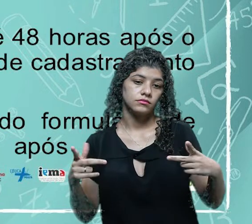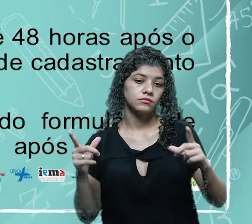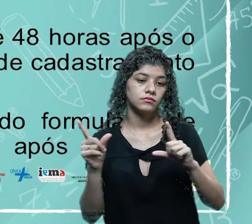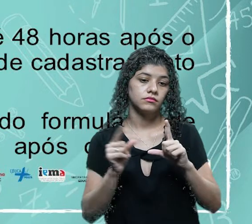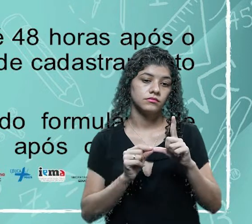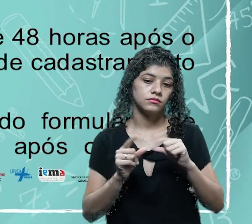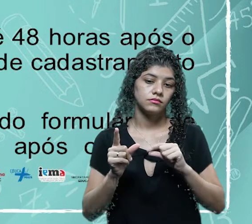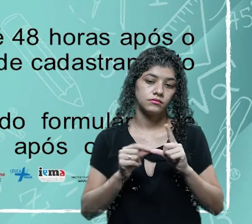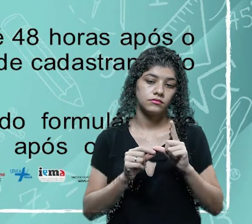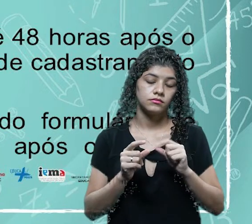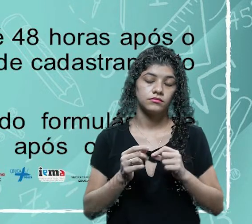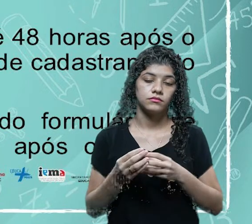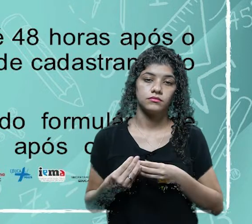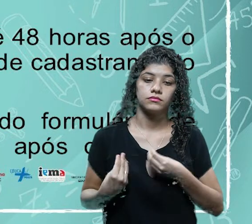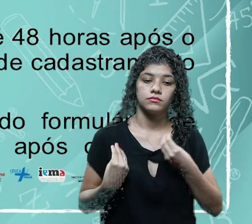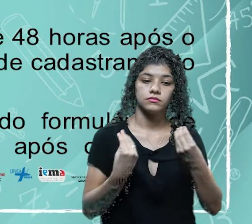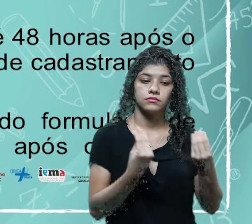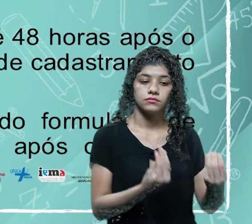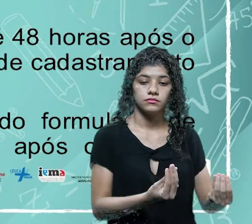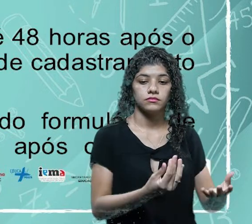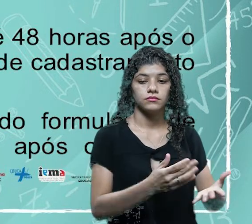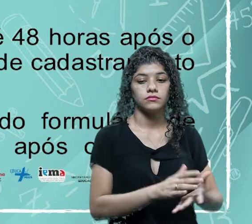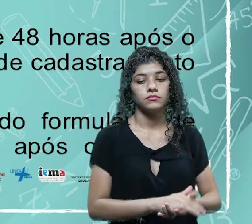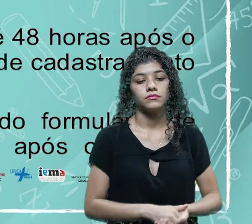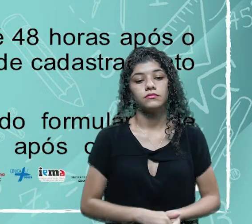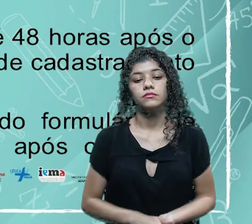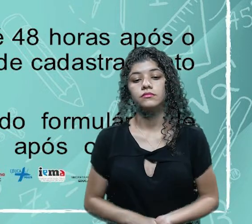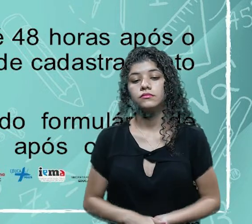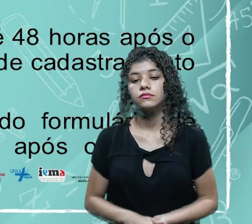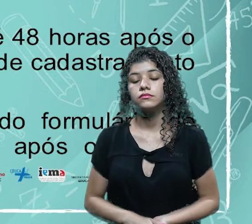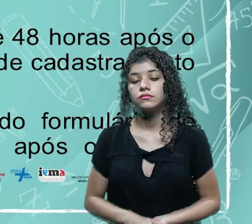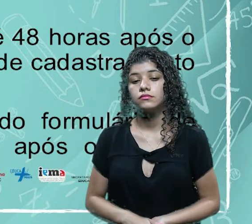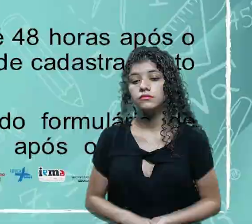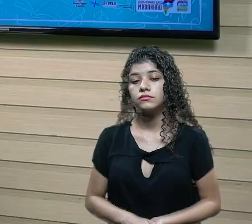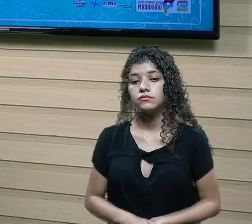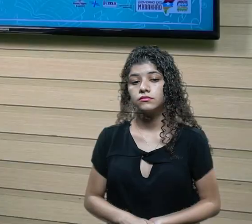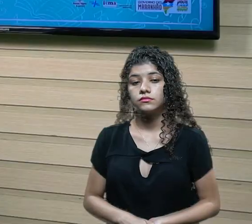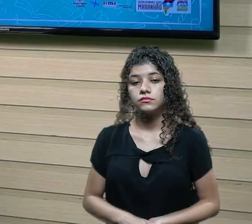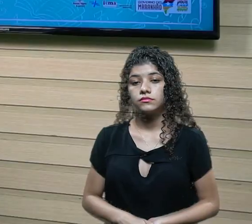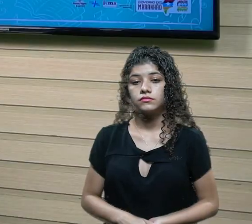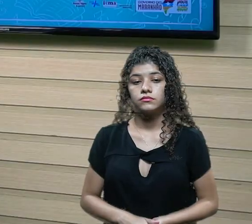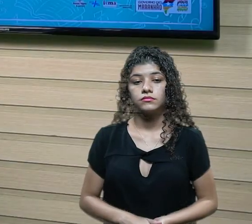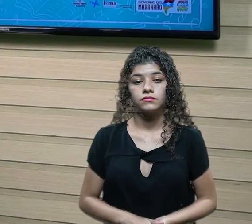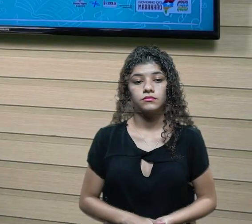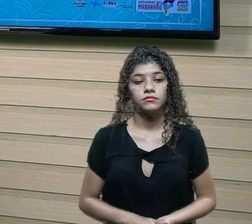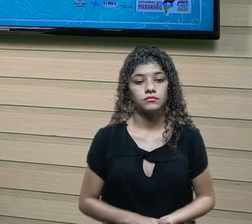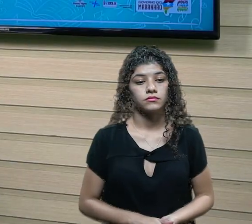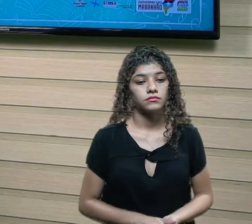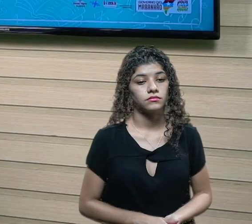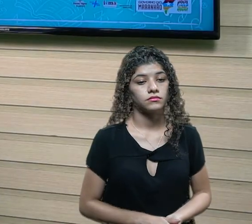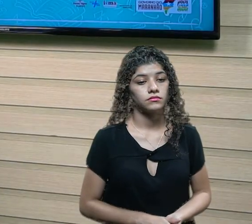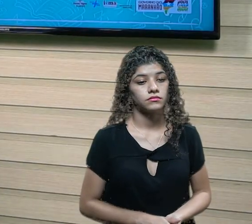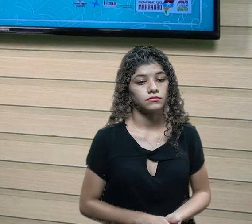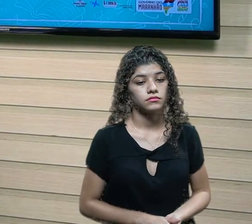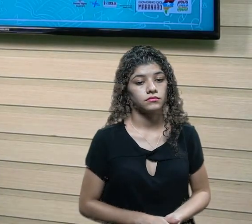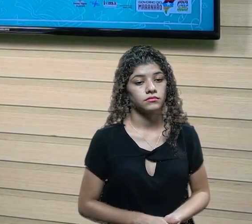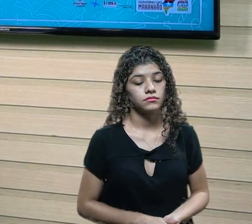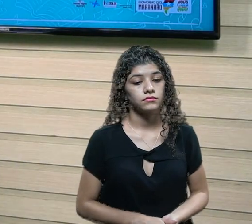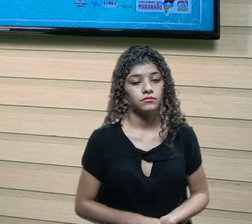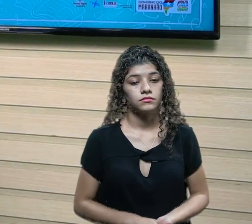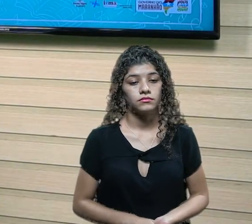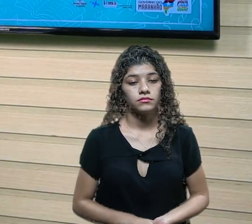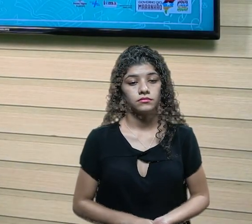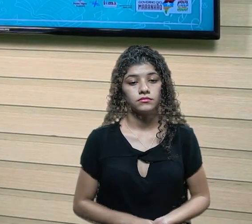ganhando várias estrelas né contribuição social voluntária bom então tudo isso é